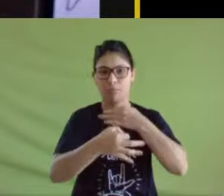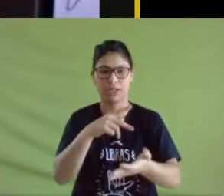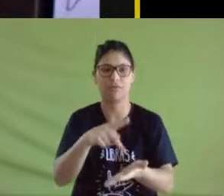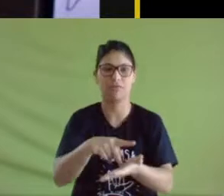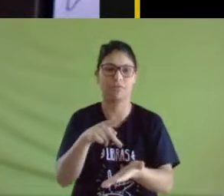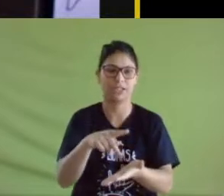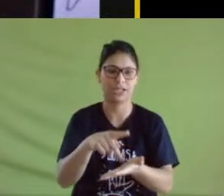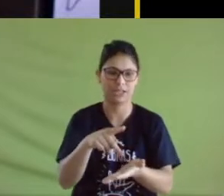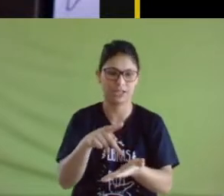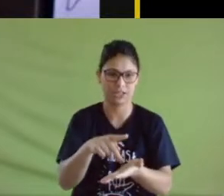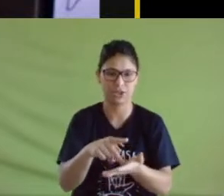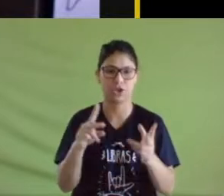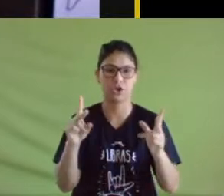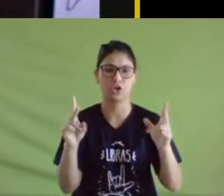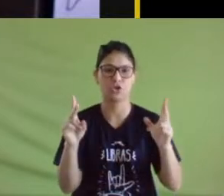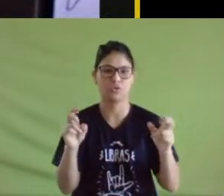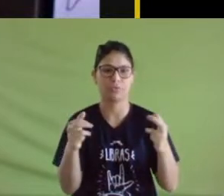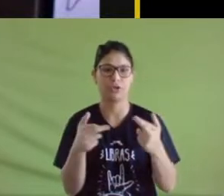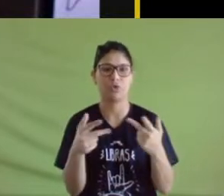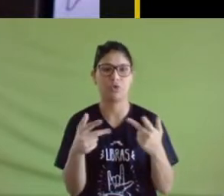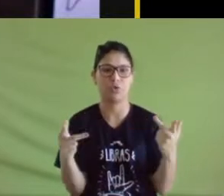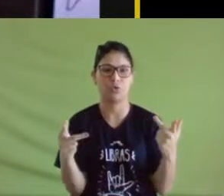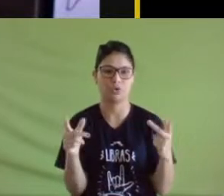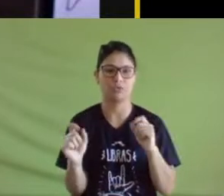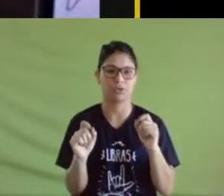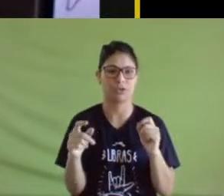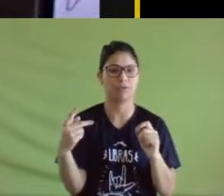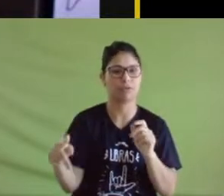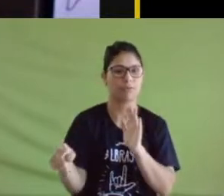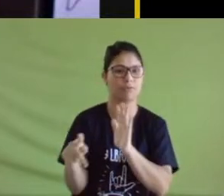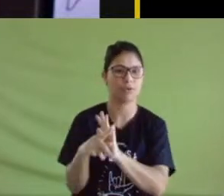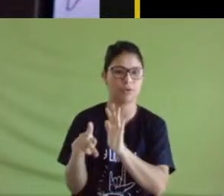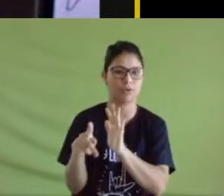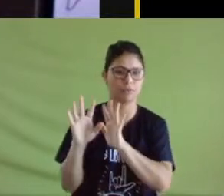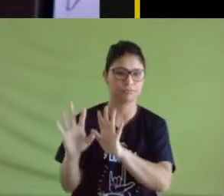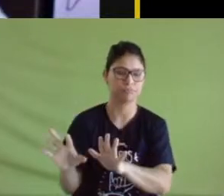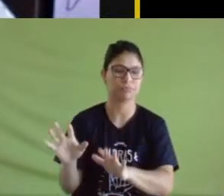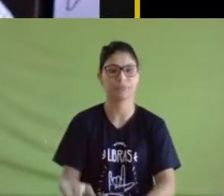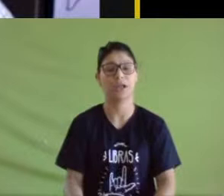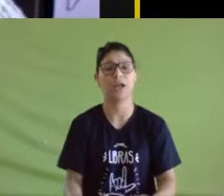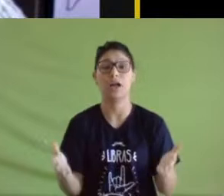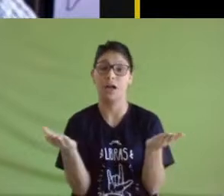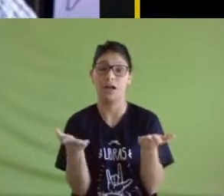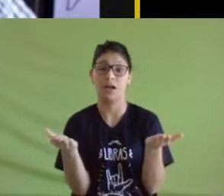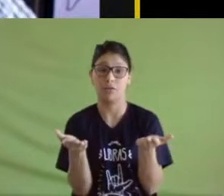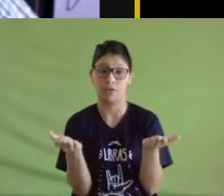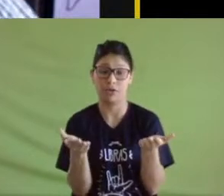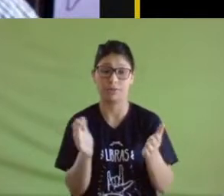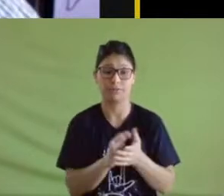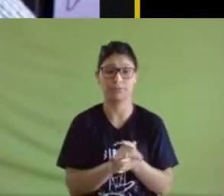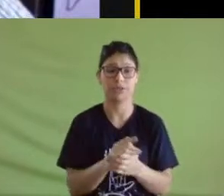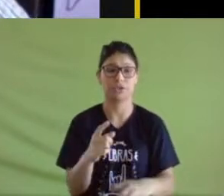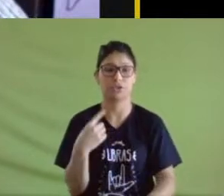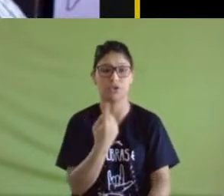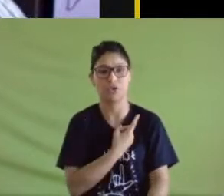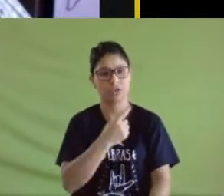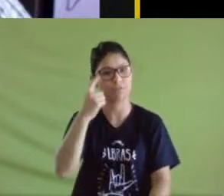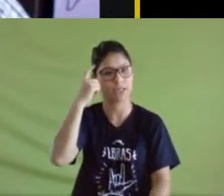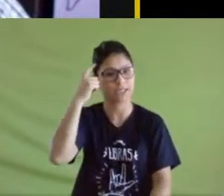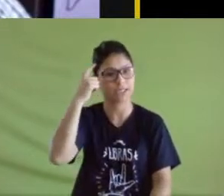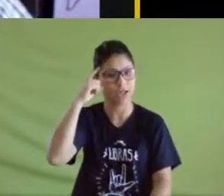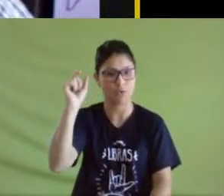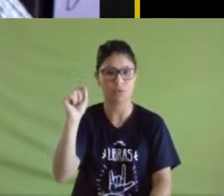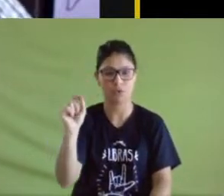verdadeira sobre algo que é ser, que é próprio do ser. Agora, se a gente pensar assim,